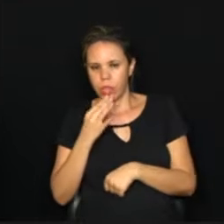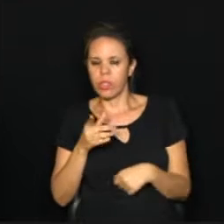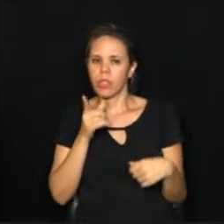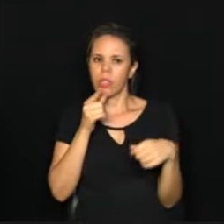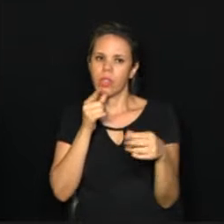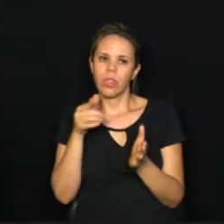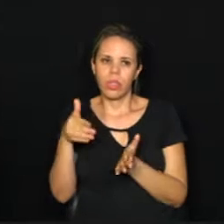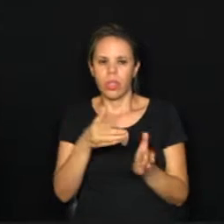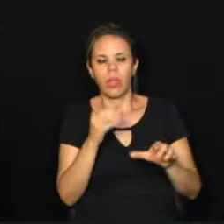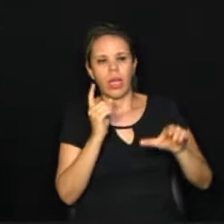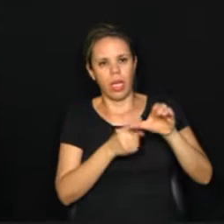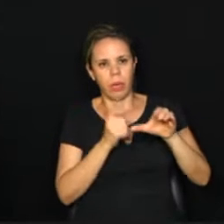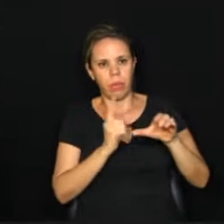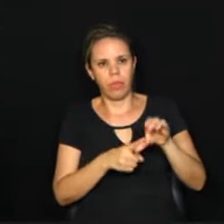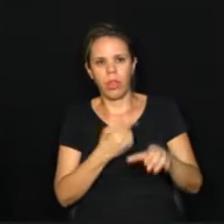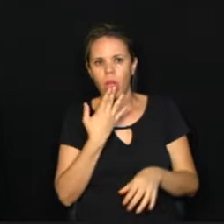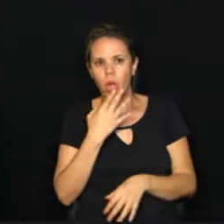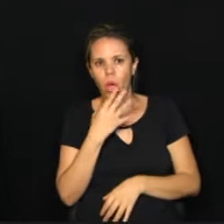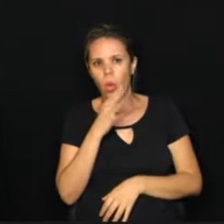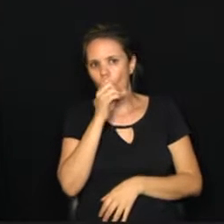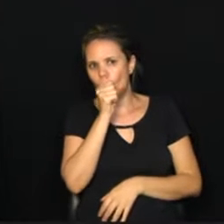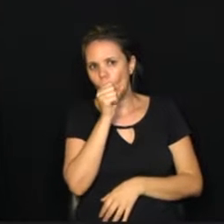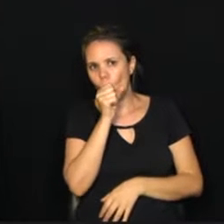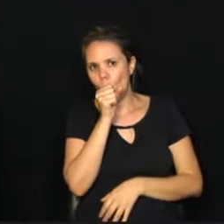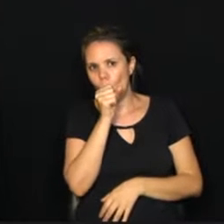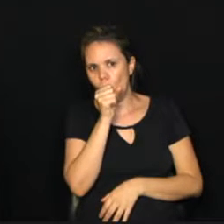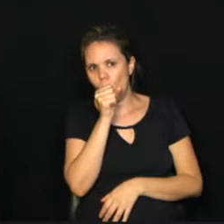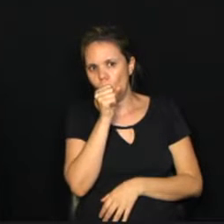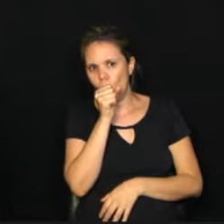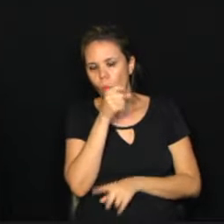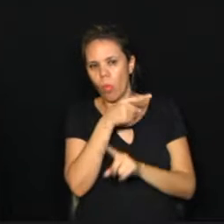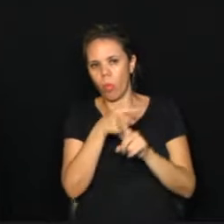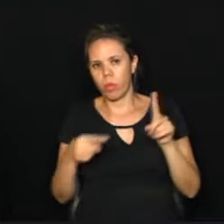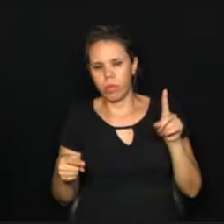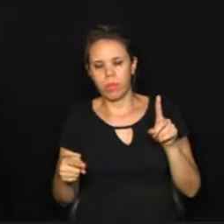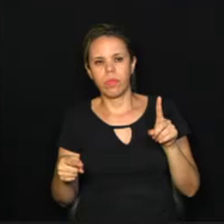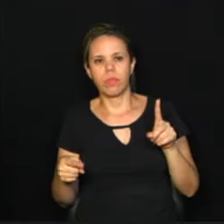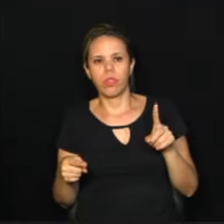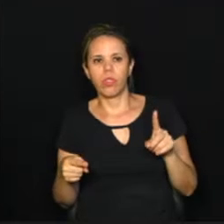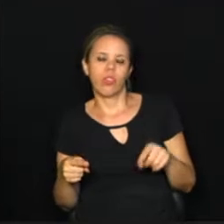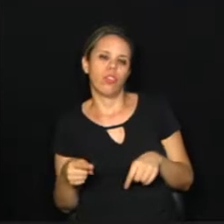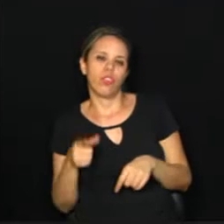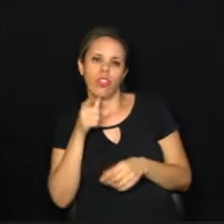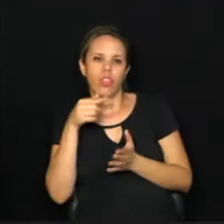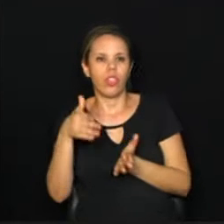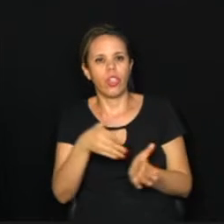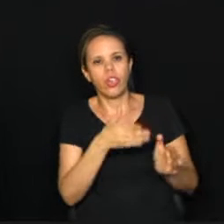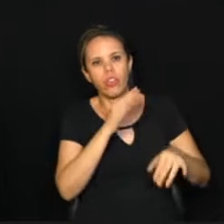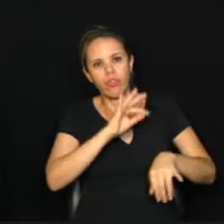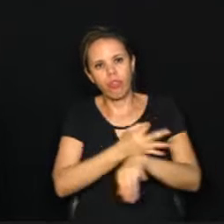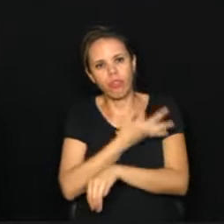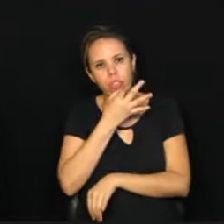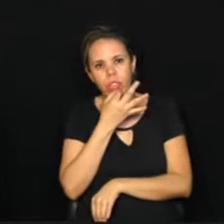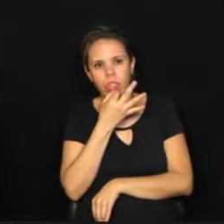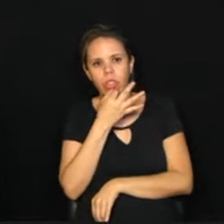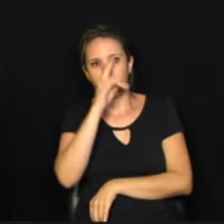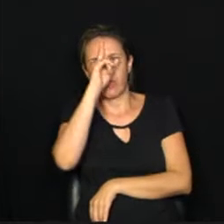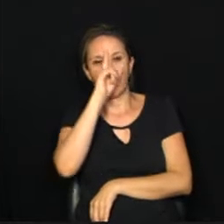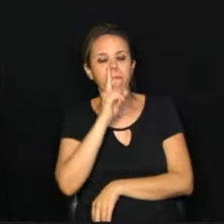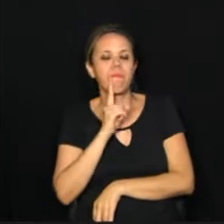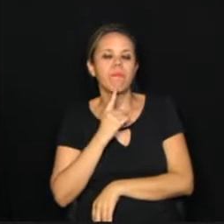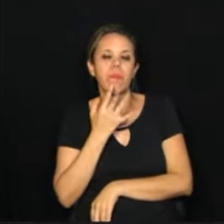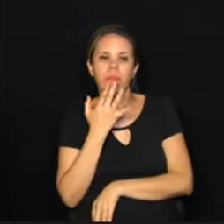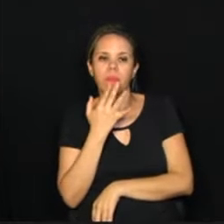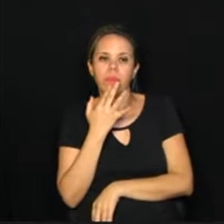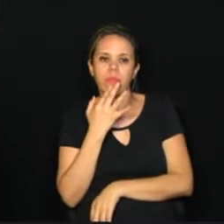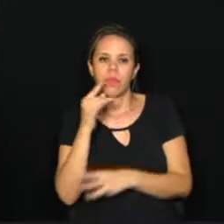Capivari, destacado de laranja, no meio, e a do rio Jundiaí, destacado de amarelo, né? Então,